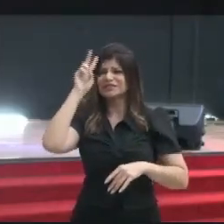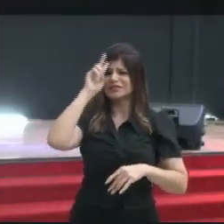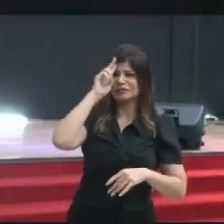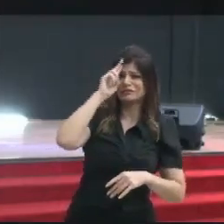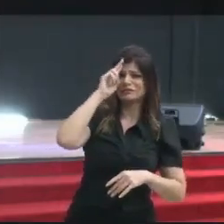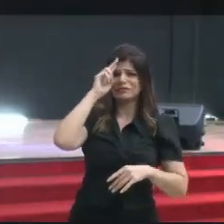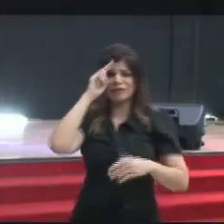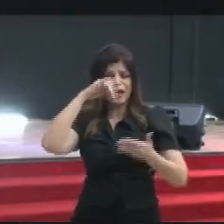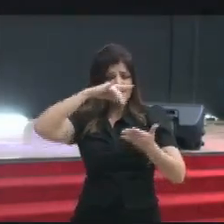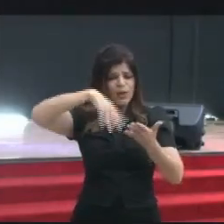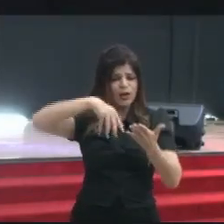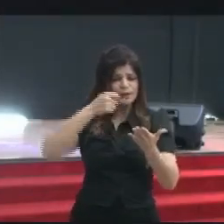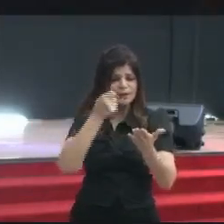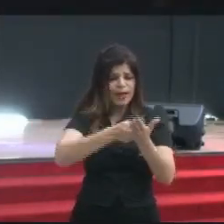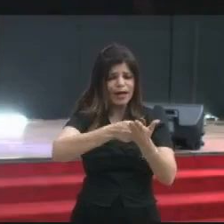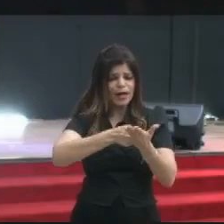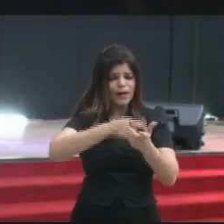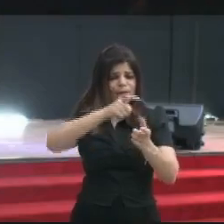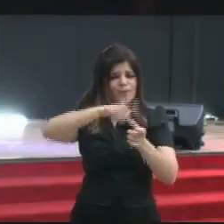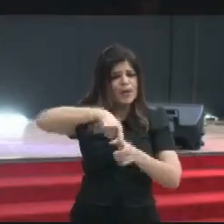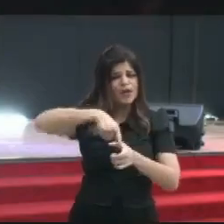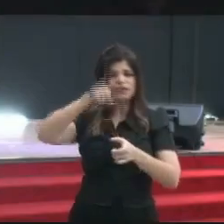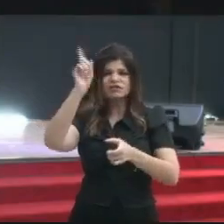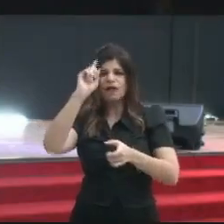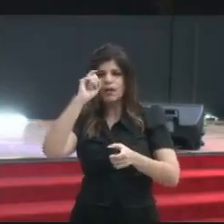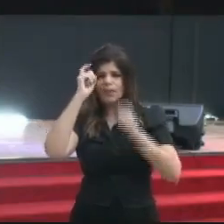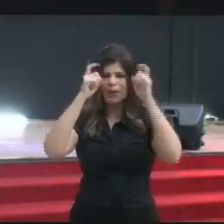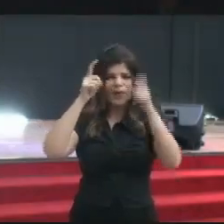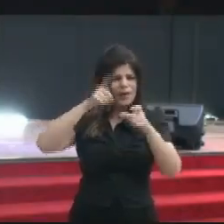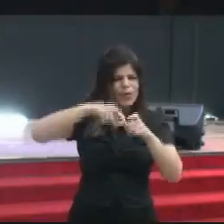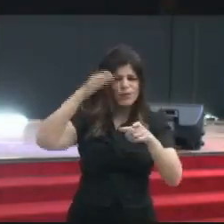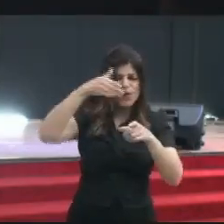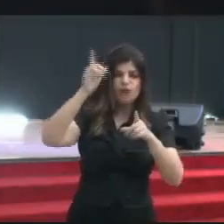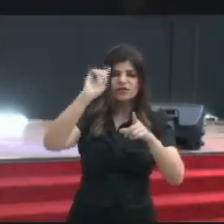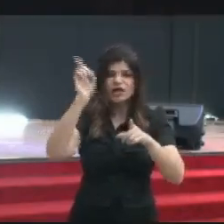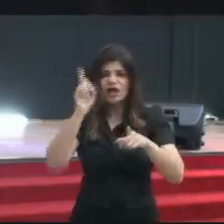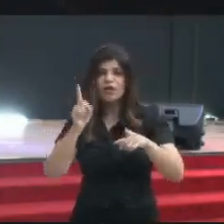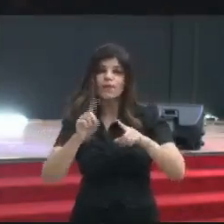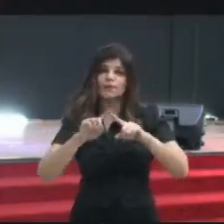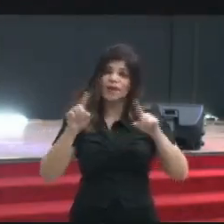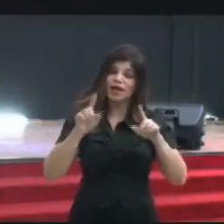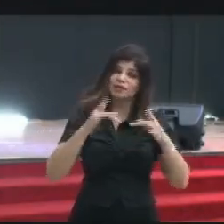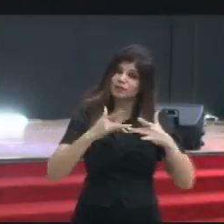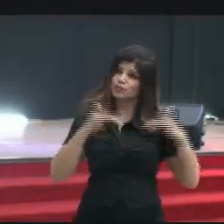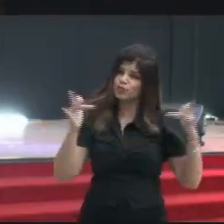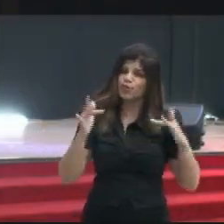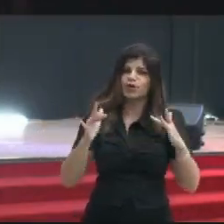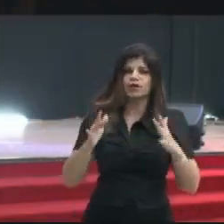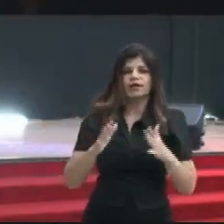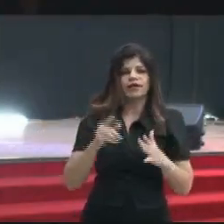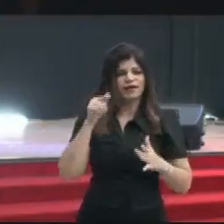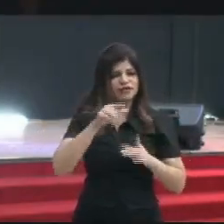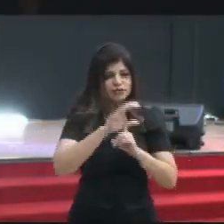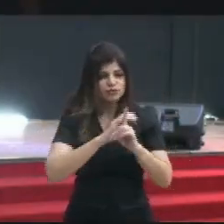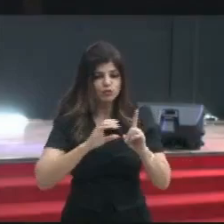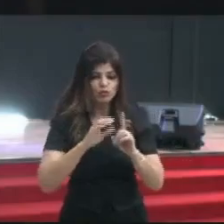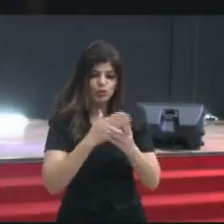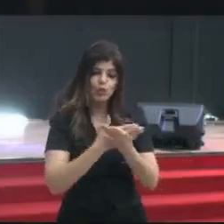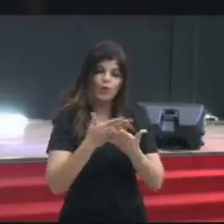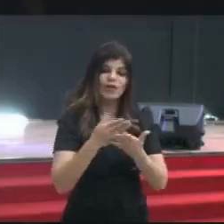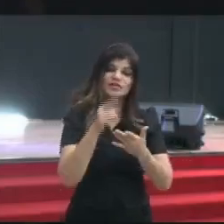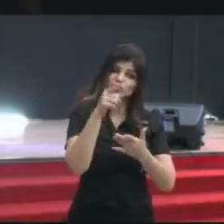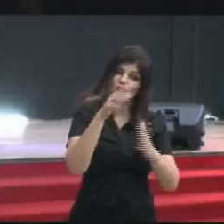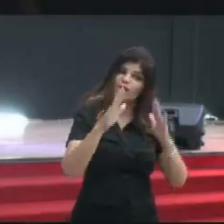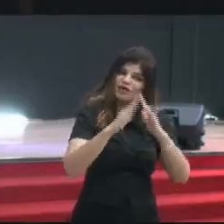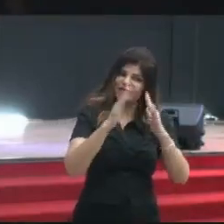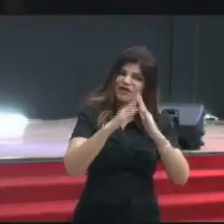o boleto, preocupado com as contas. Não, se entregue, se renda. O culto não começa aqui, o culto começa na